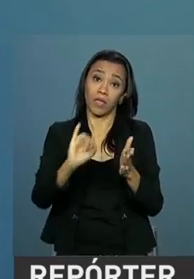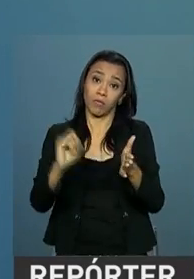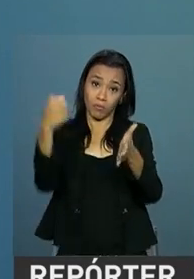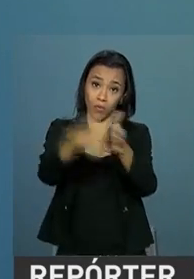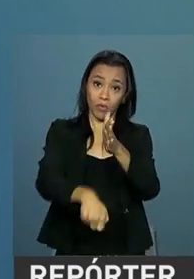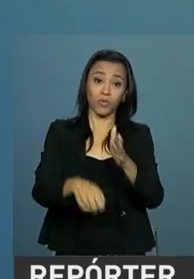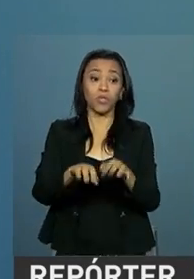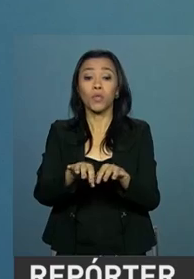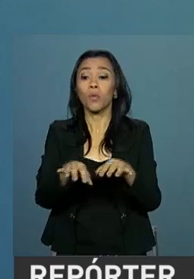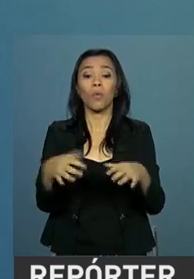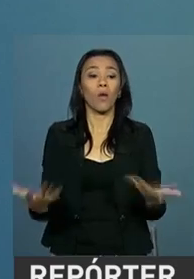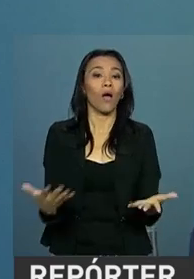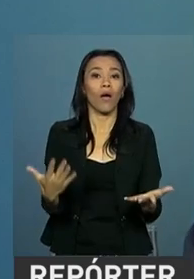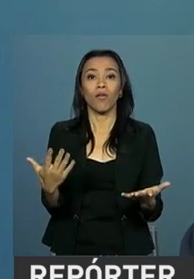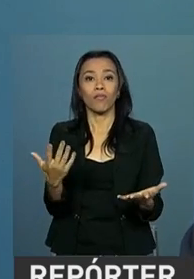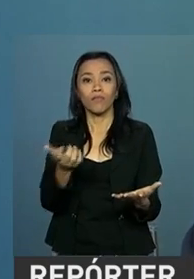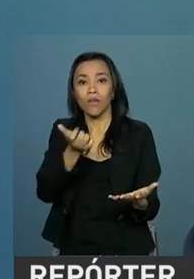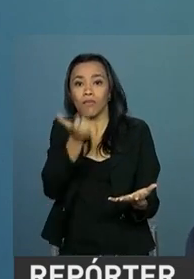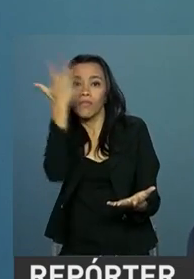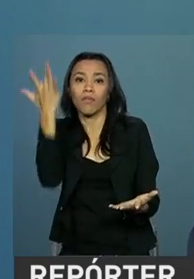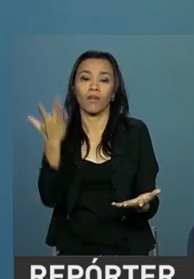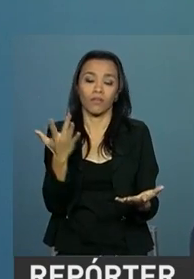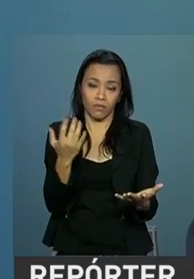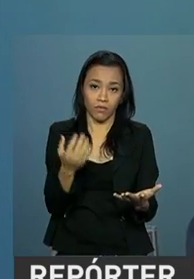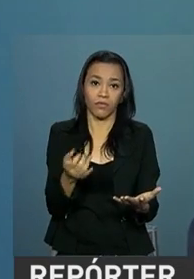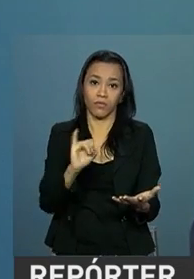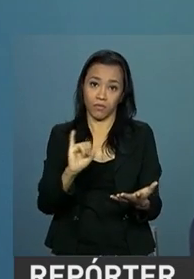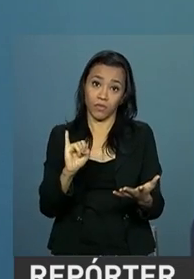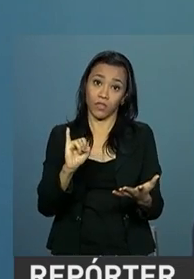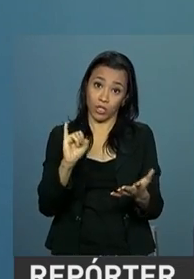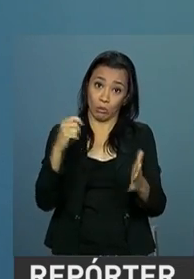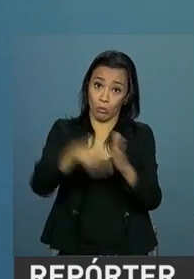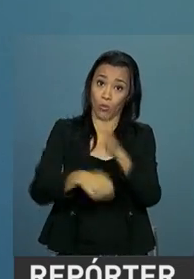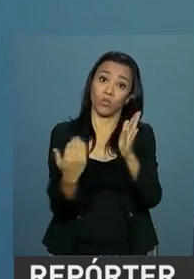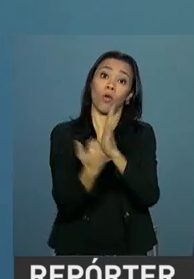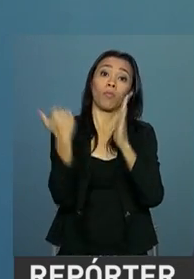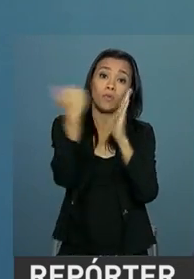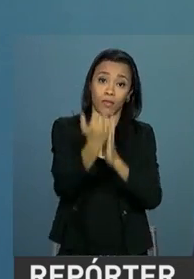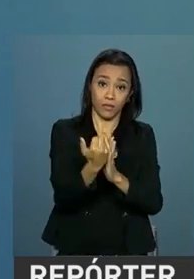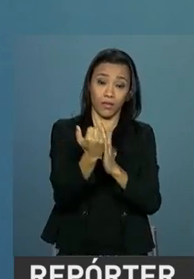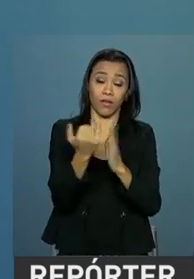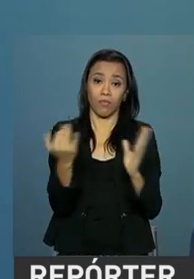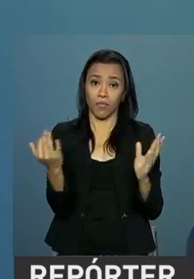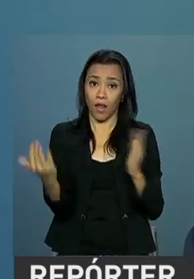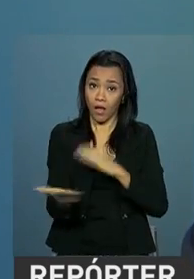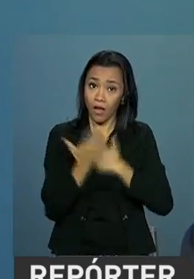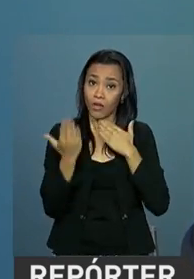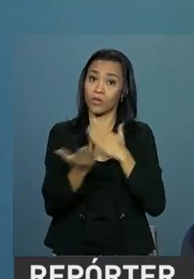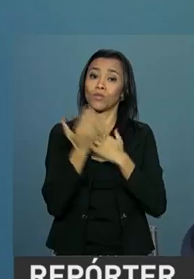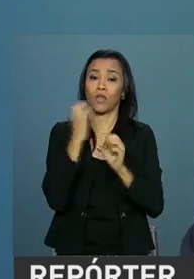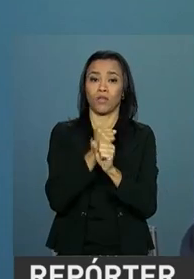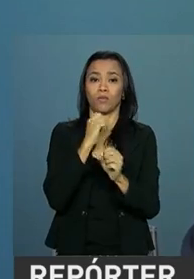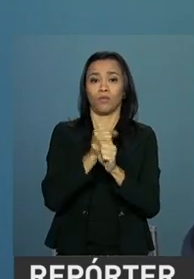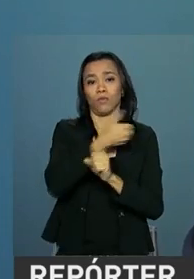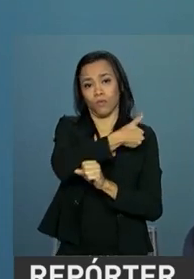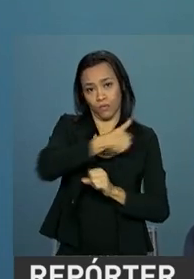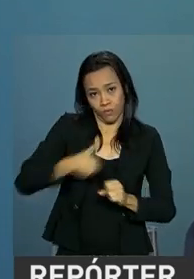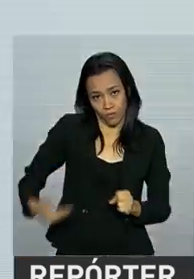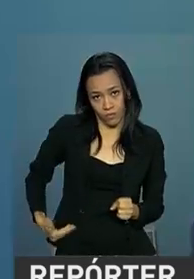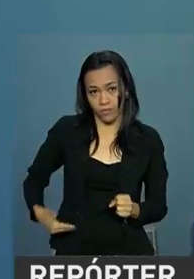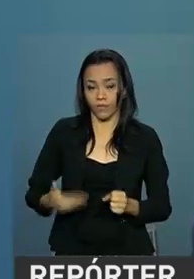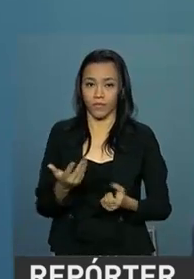seria o tributo mais favorável do ponto de vista de eficiência e da atividade